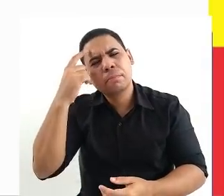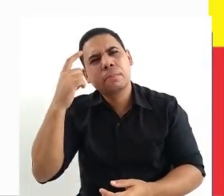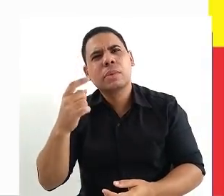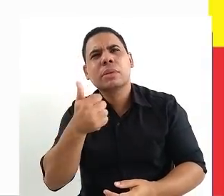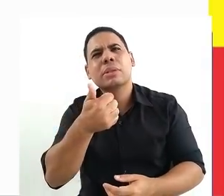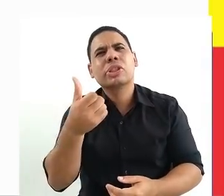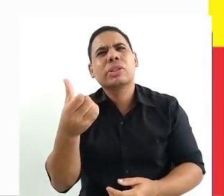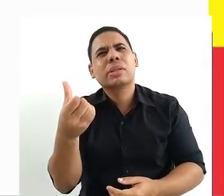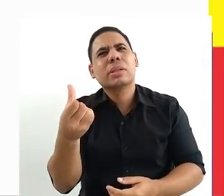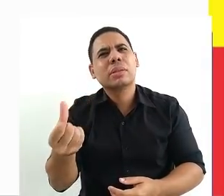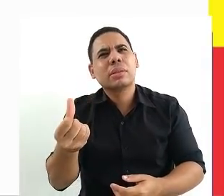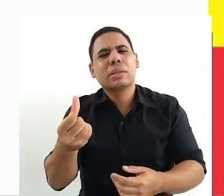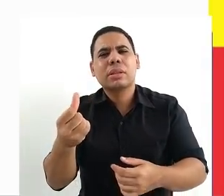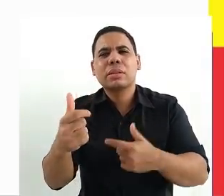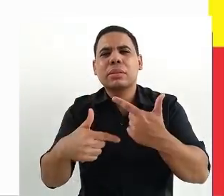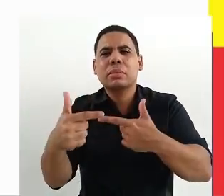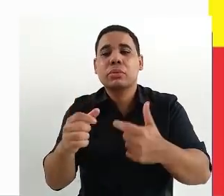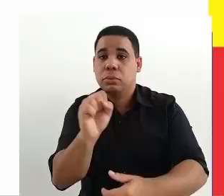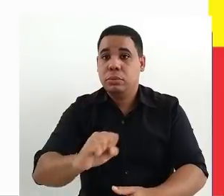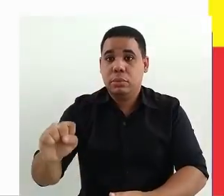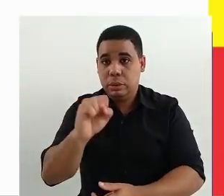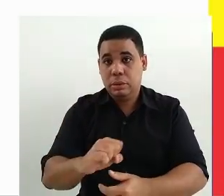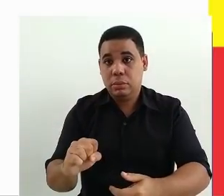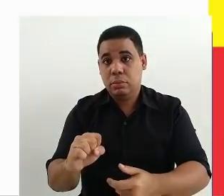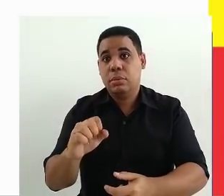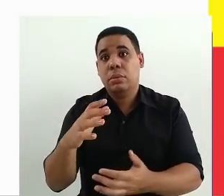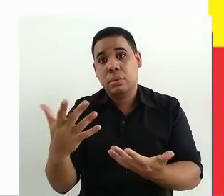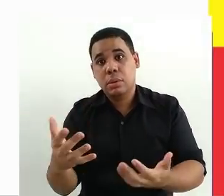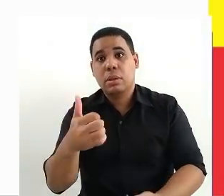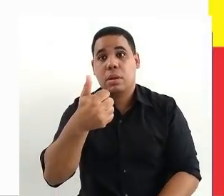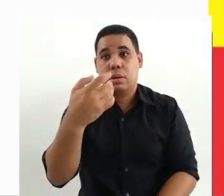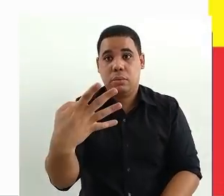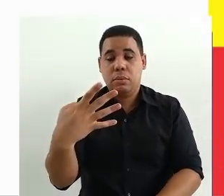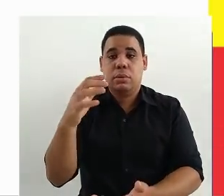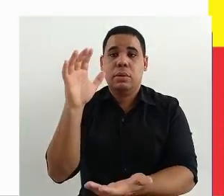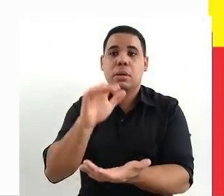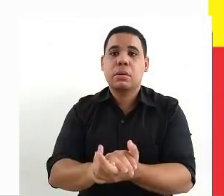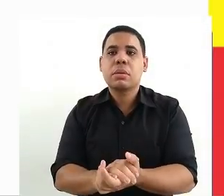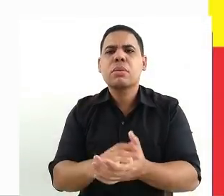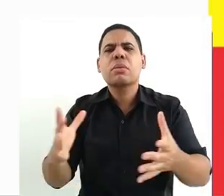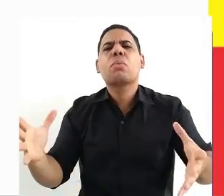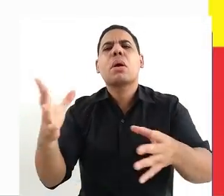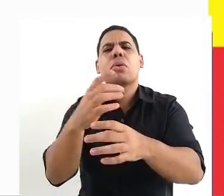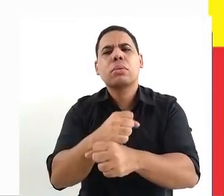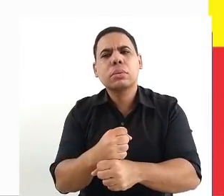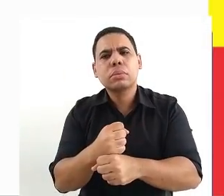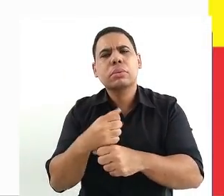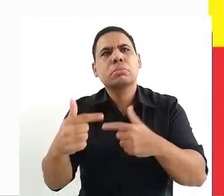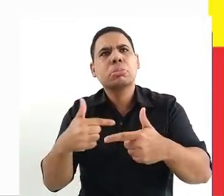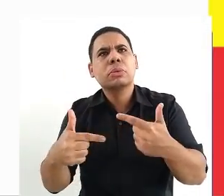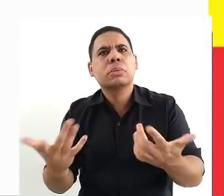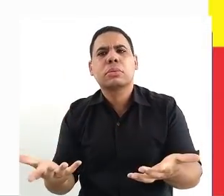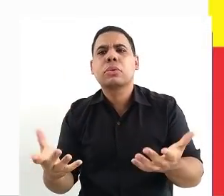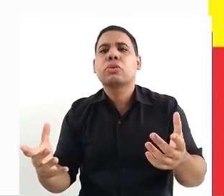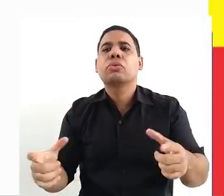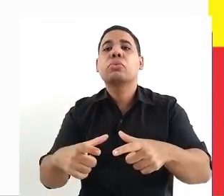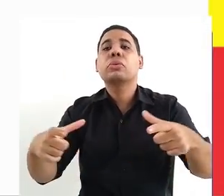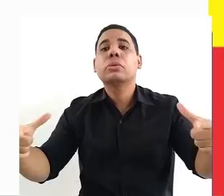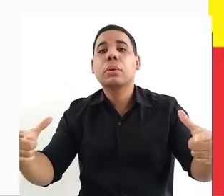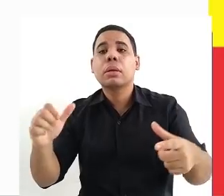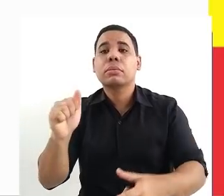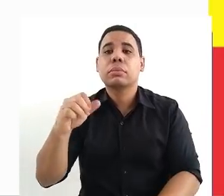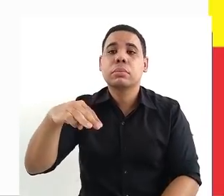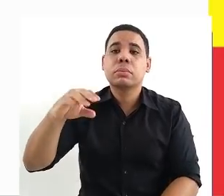tem 16 funcionários solteiros e 14 funcionários casados. Qual é o total